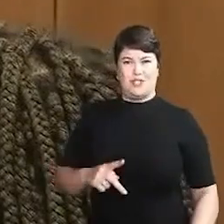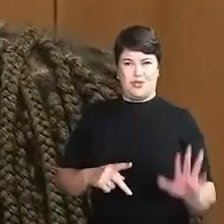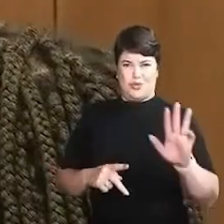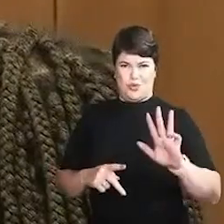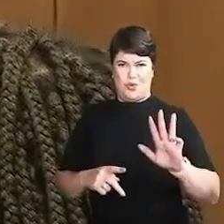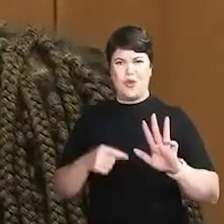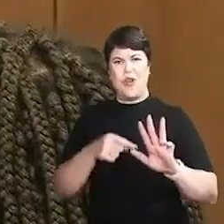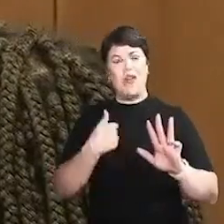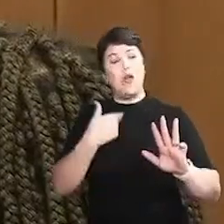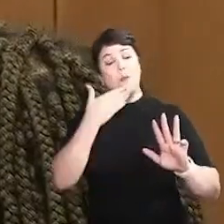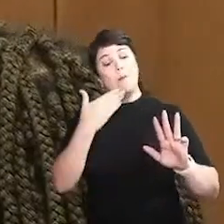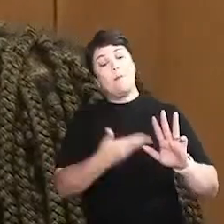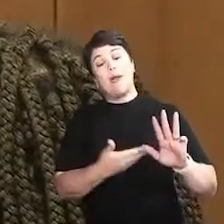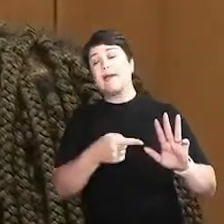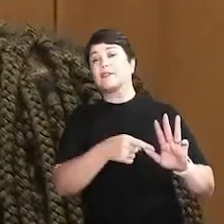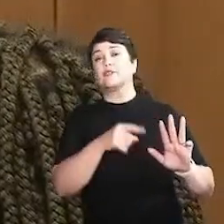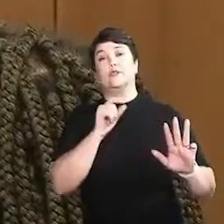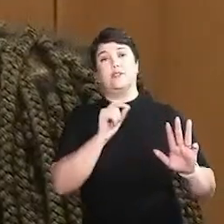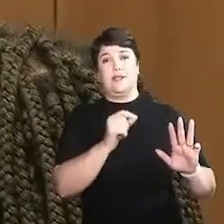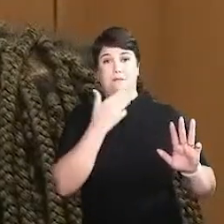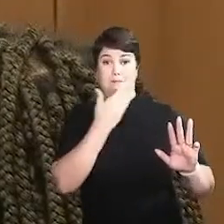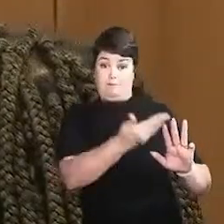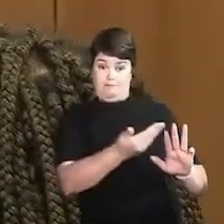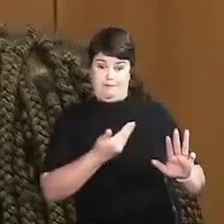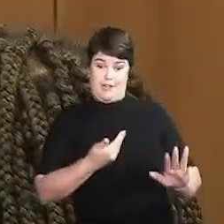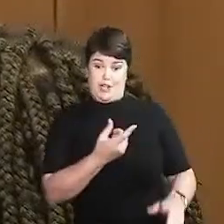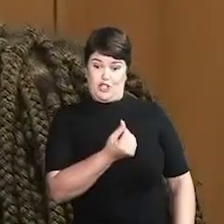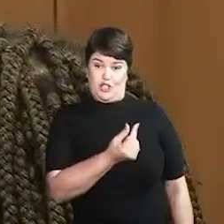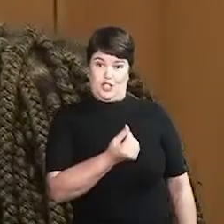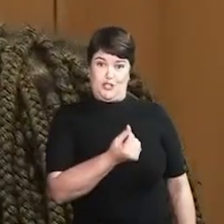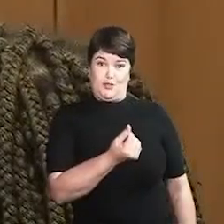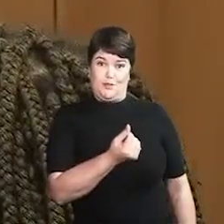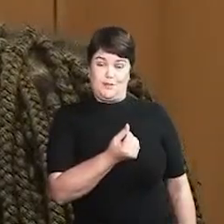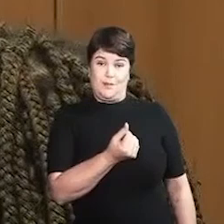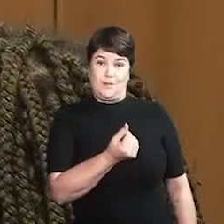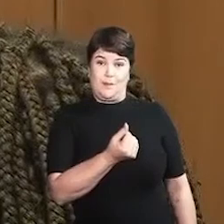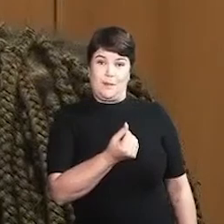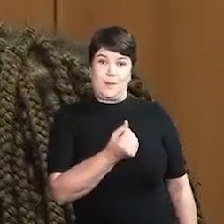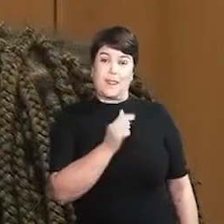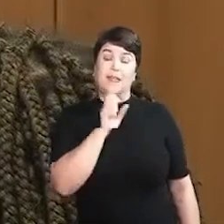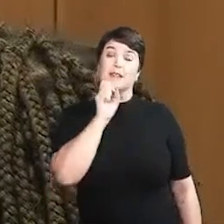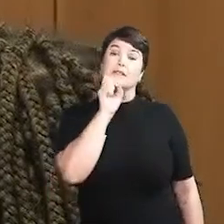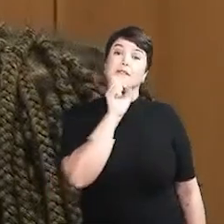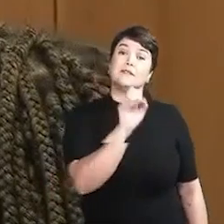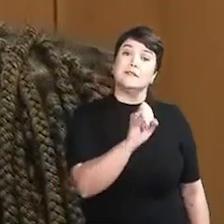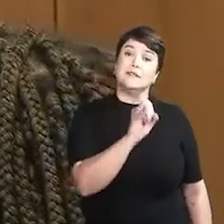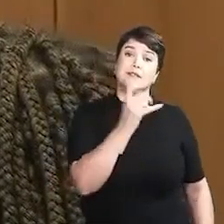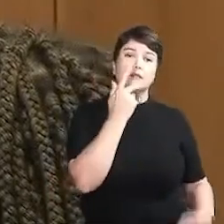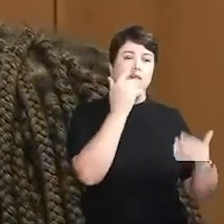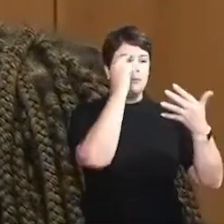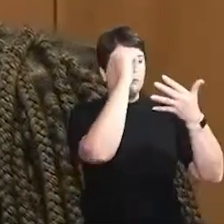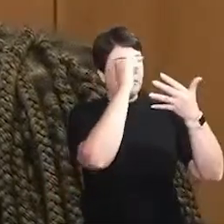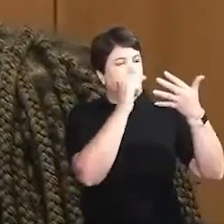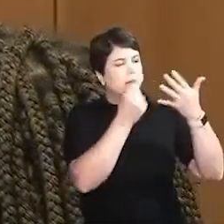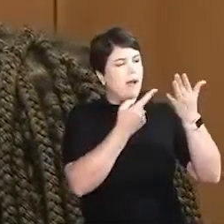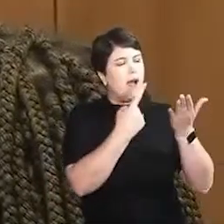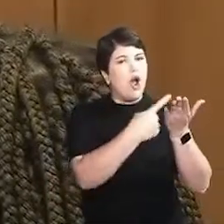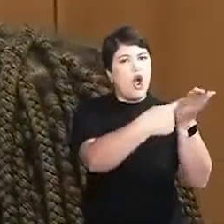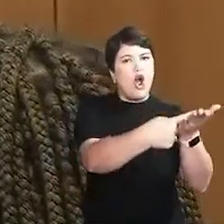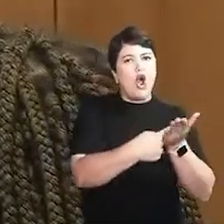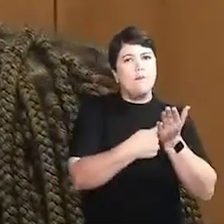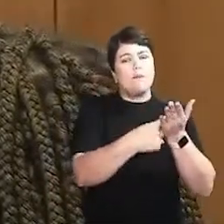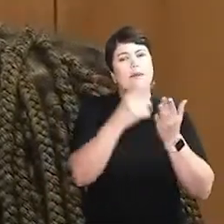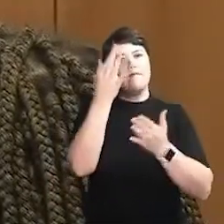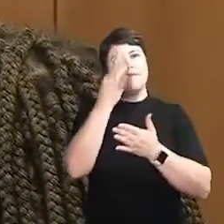Luís Inácio Lula da Silva para dizer me dê dinheiro se nos mecanismos de cooperação Federativa